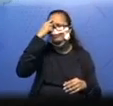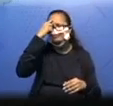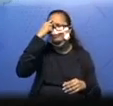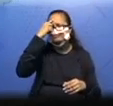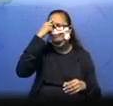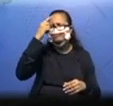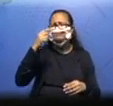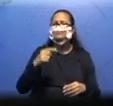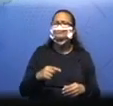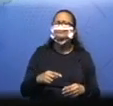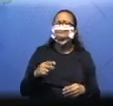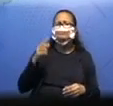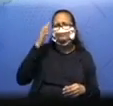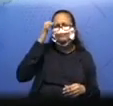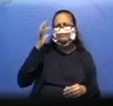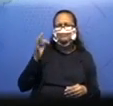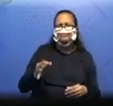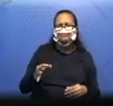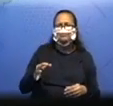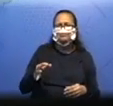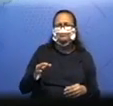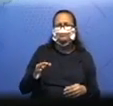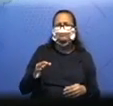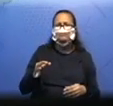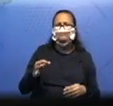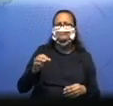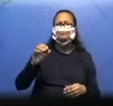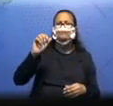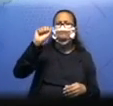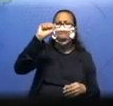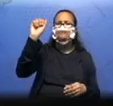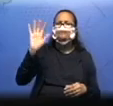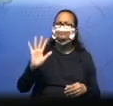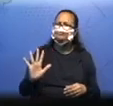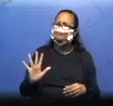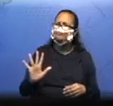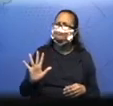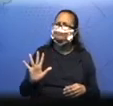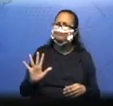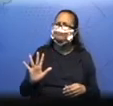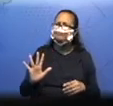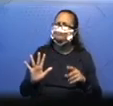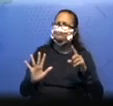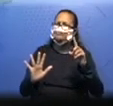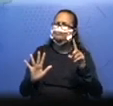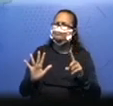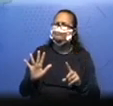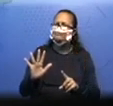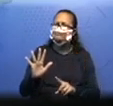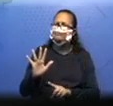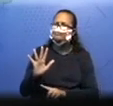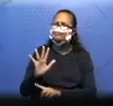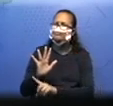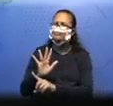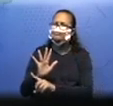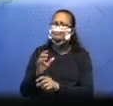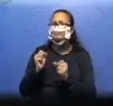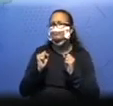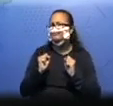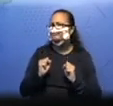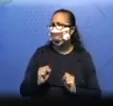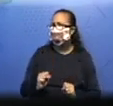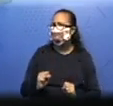1483, eles já tinham certeza de que contornar a África era possível. Então,